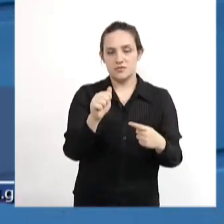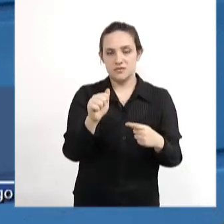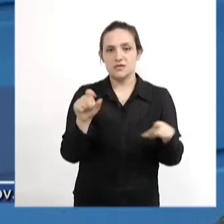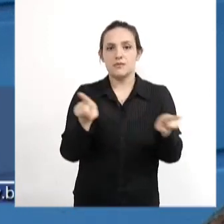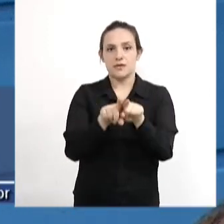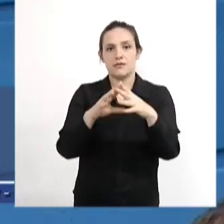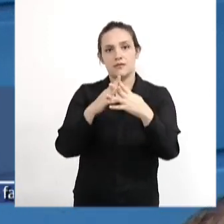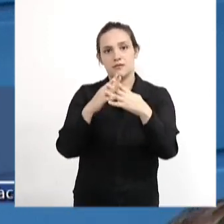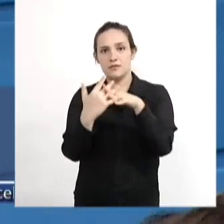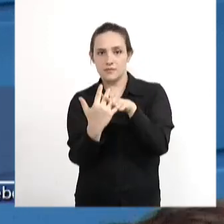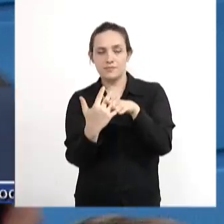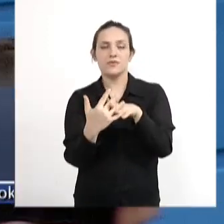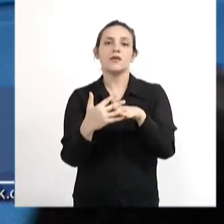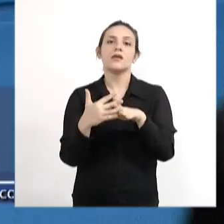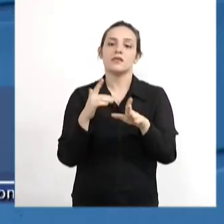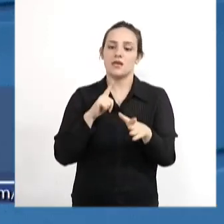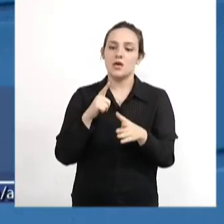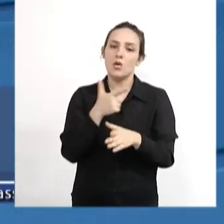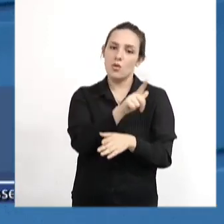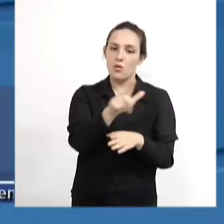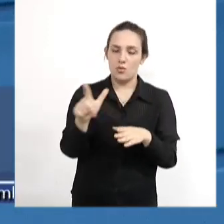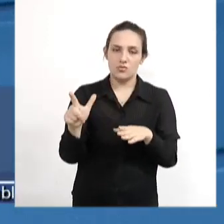da outras providências.